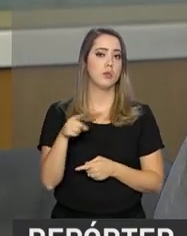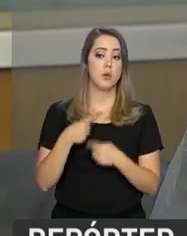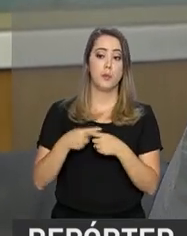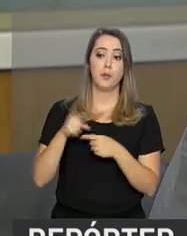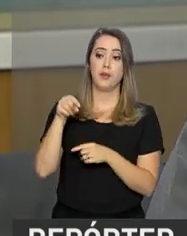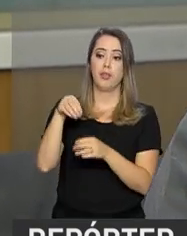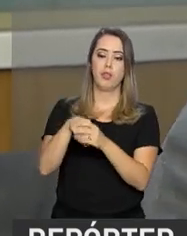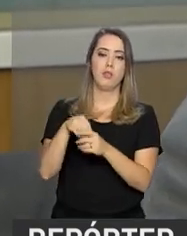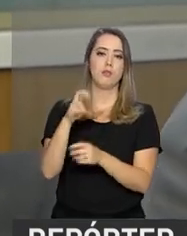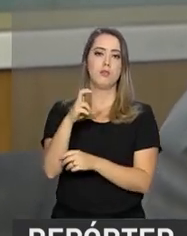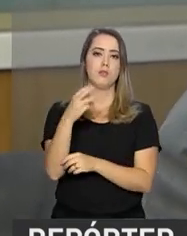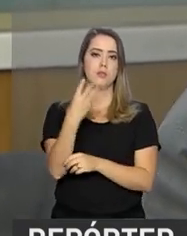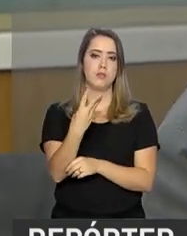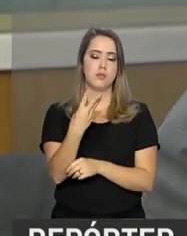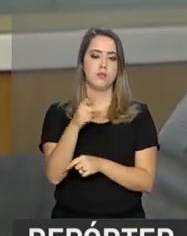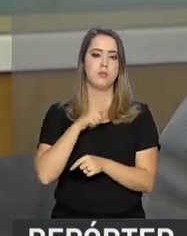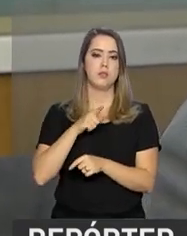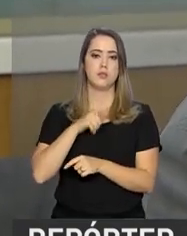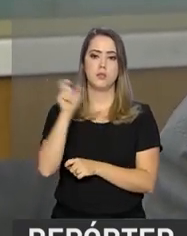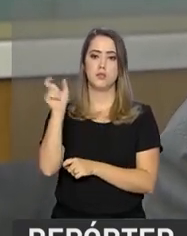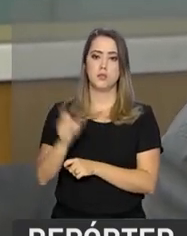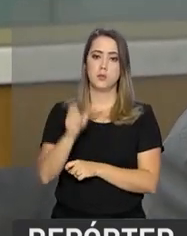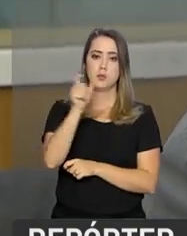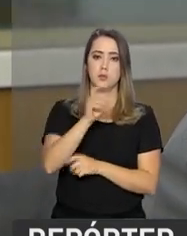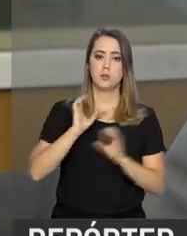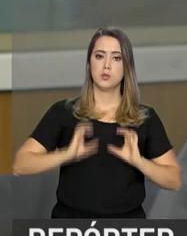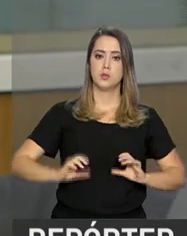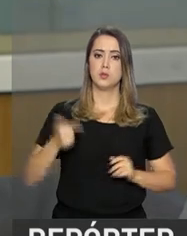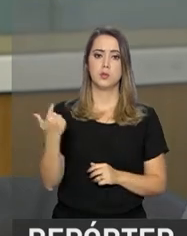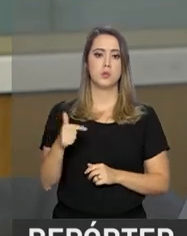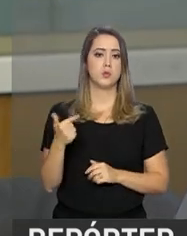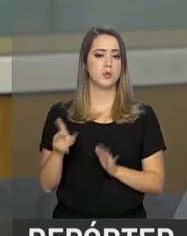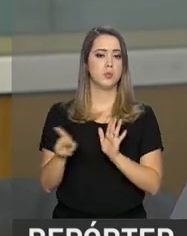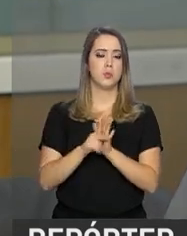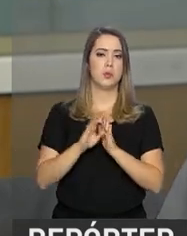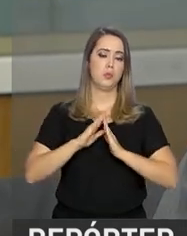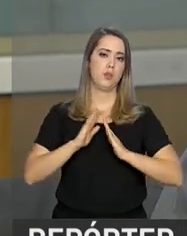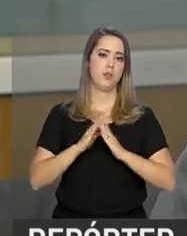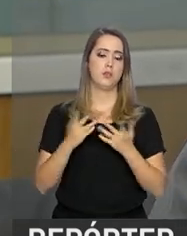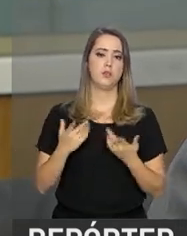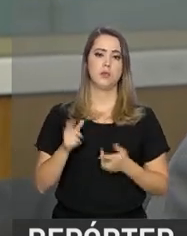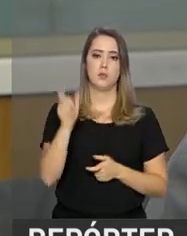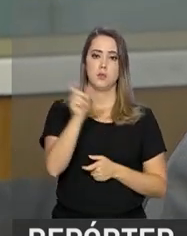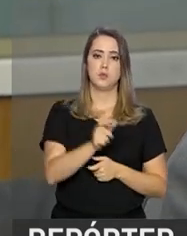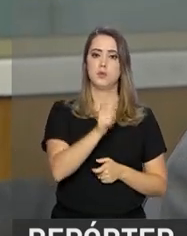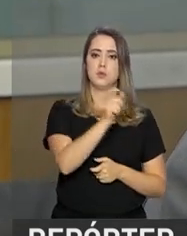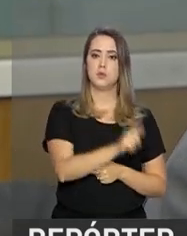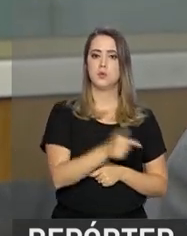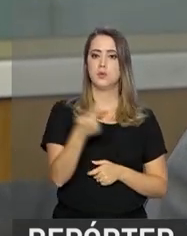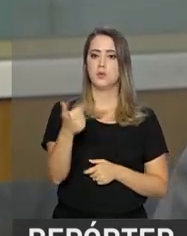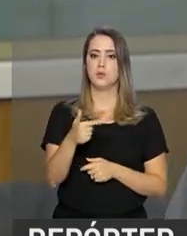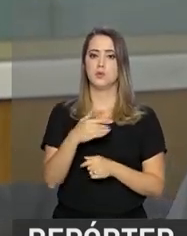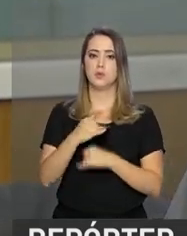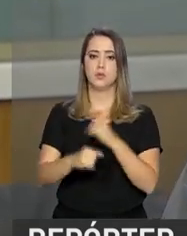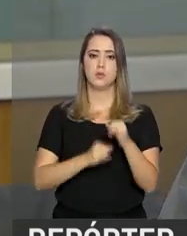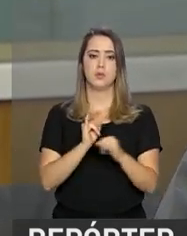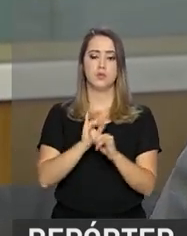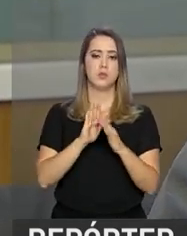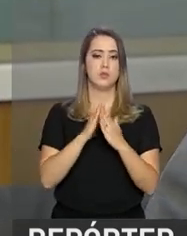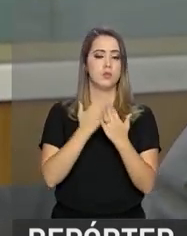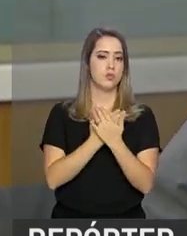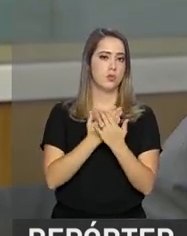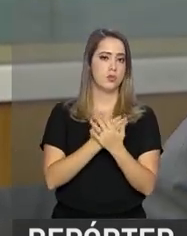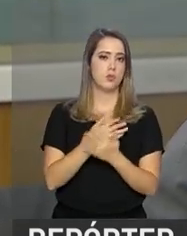53 milhões sempre tem um cidadão que não tem internet na sua casa um cidadão que não tem internet na escola dos seus